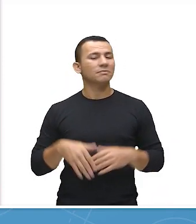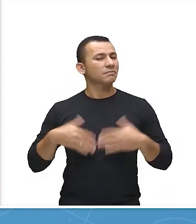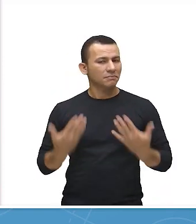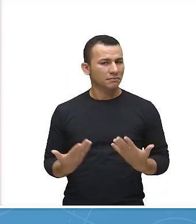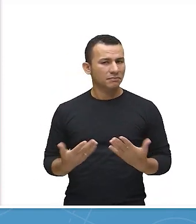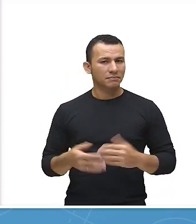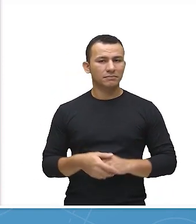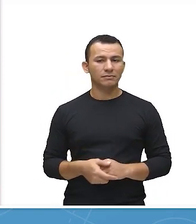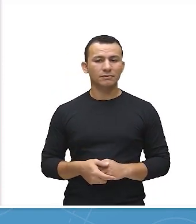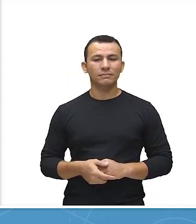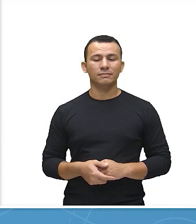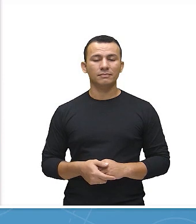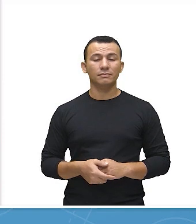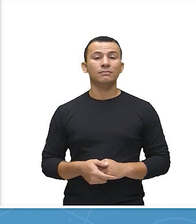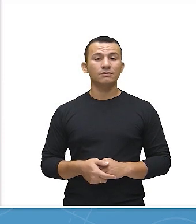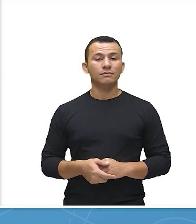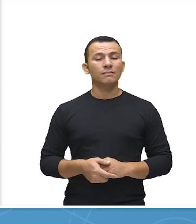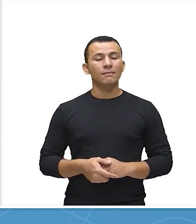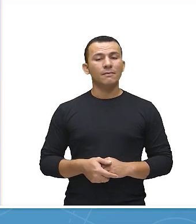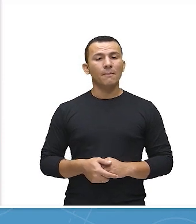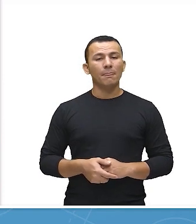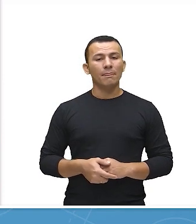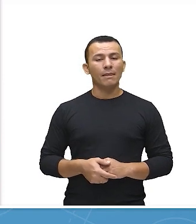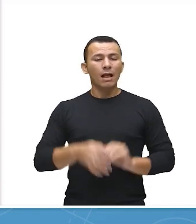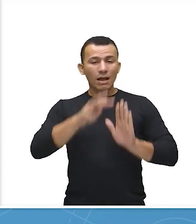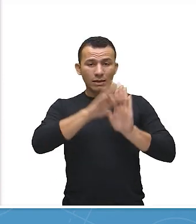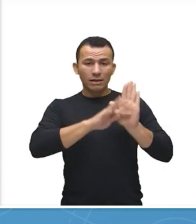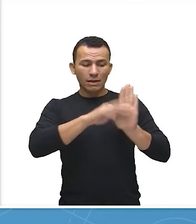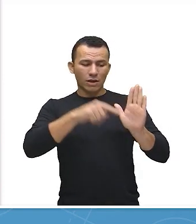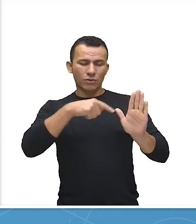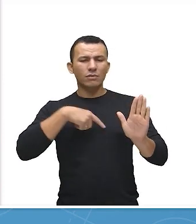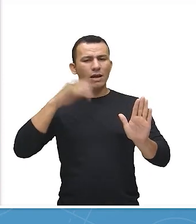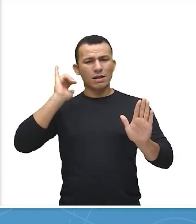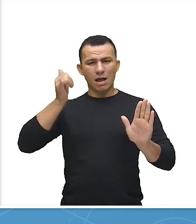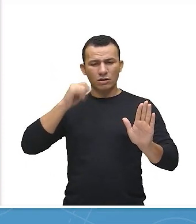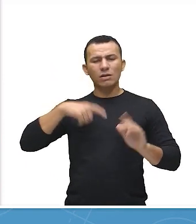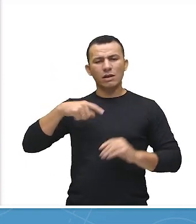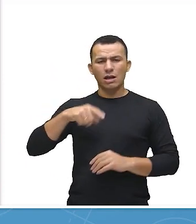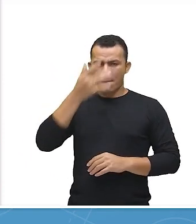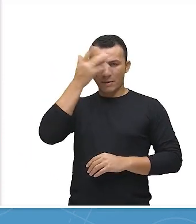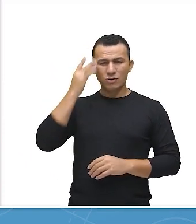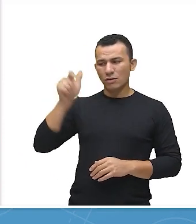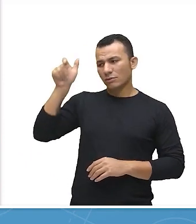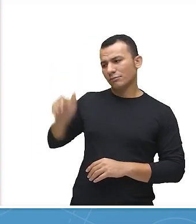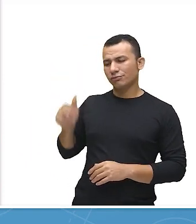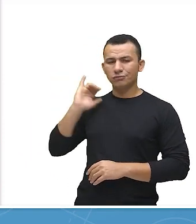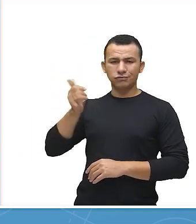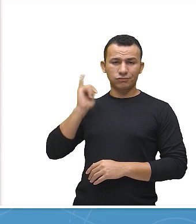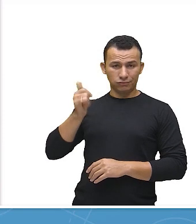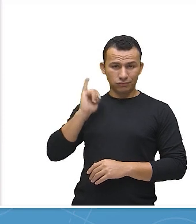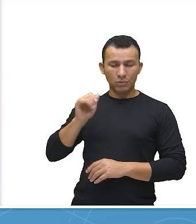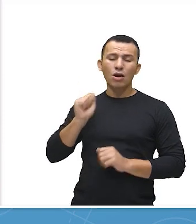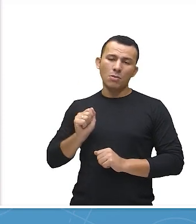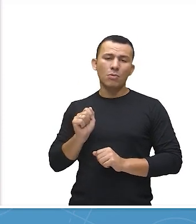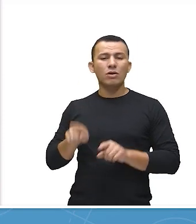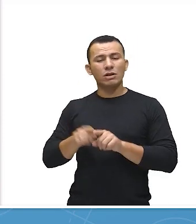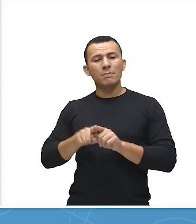Narrador personagem, será que ele está narrado em primeira pessoa, como sendo narrador personagem? Letra B, segunda pessoa,